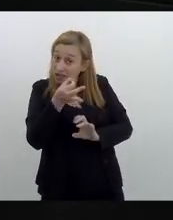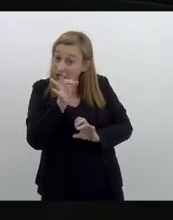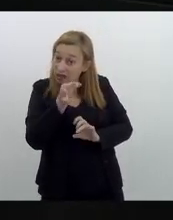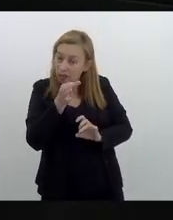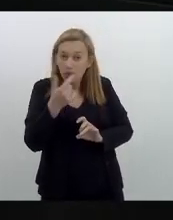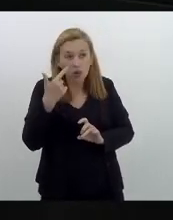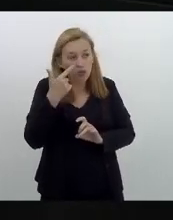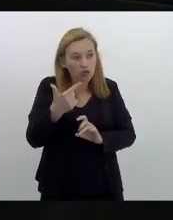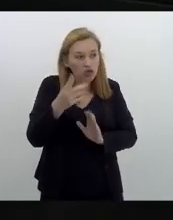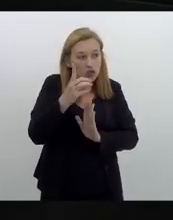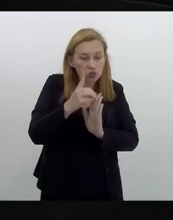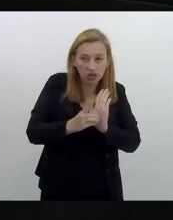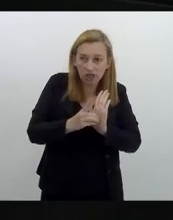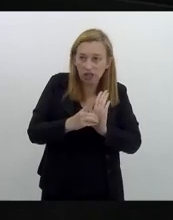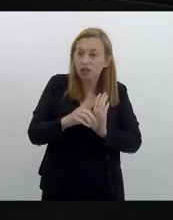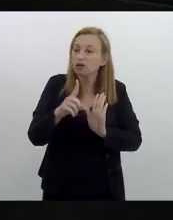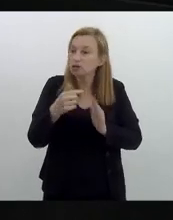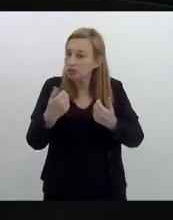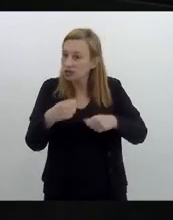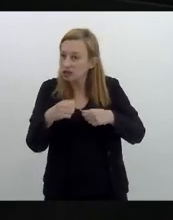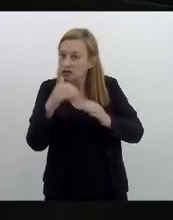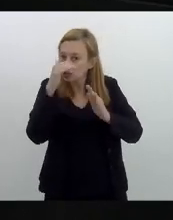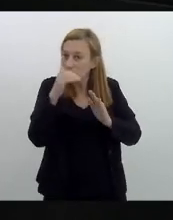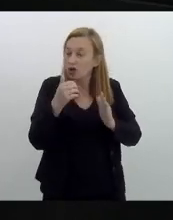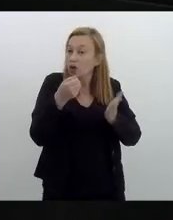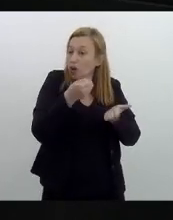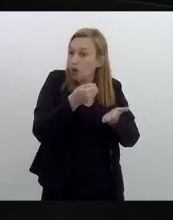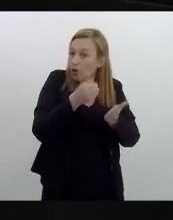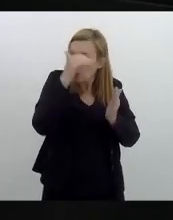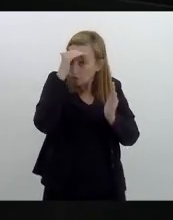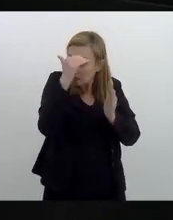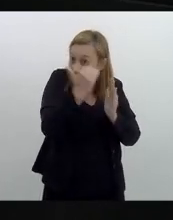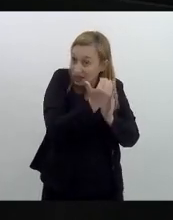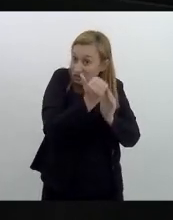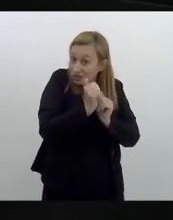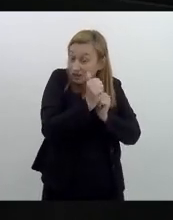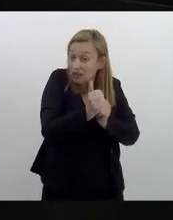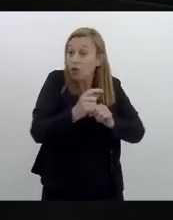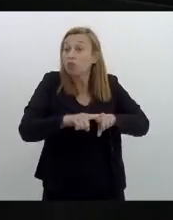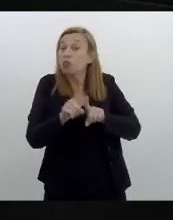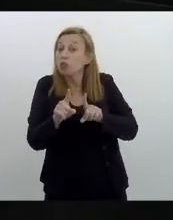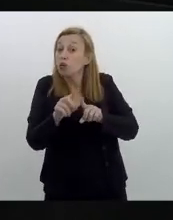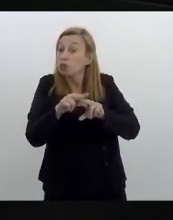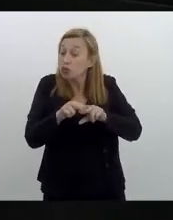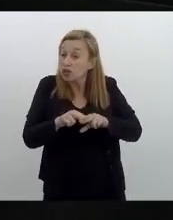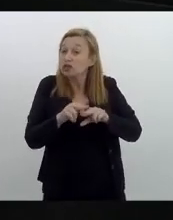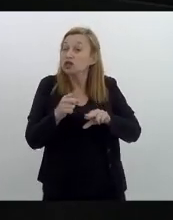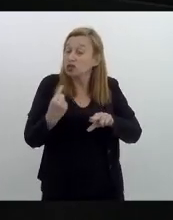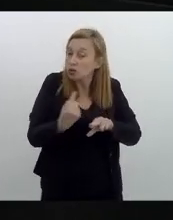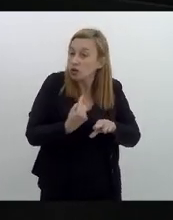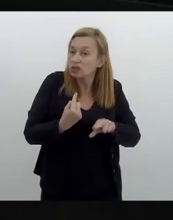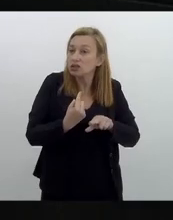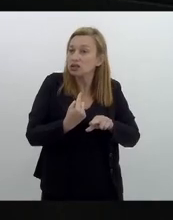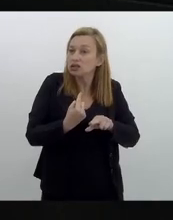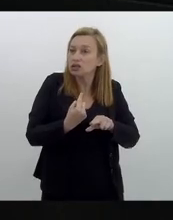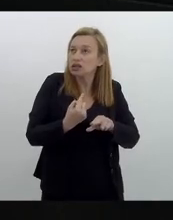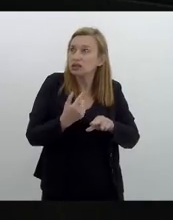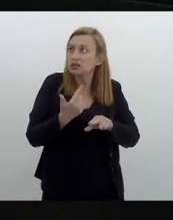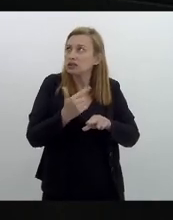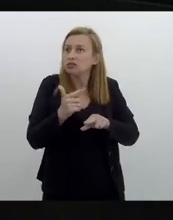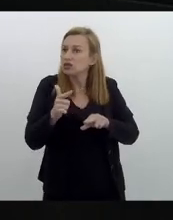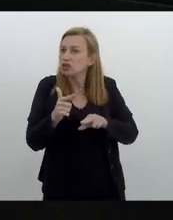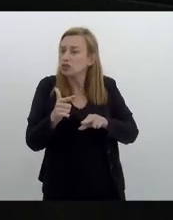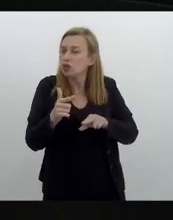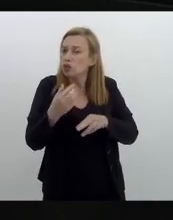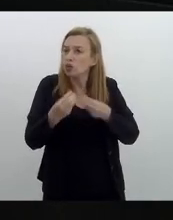consta Do decreto Nós teríamos Obrigação De segui-lo Por isso É que nós Senão a gente Não